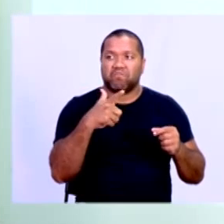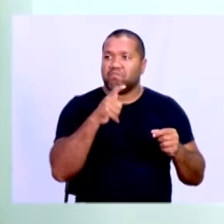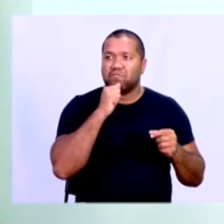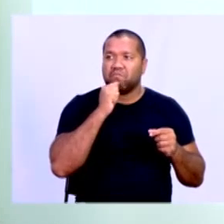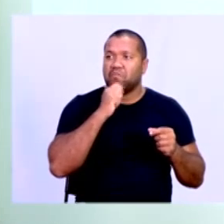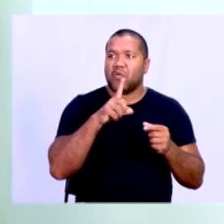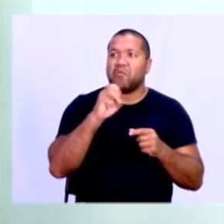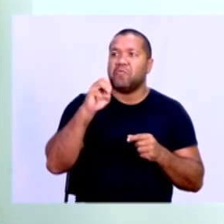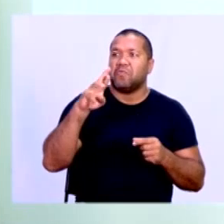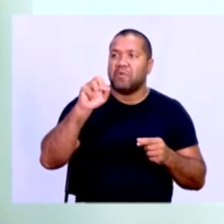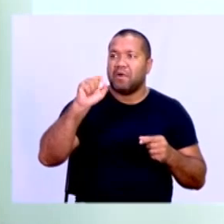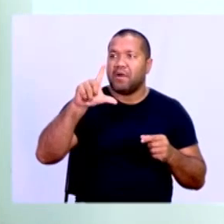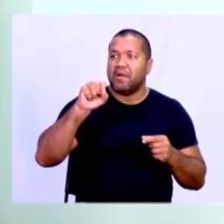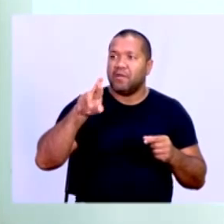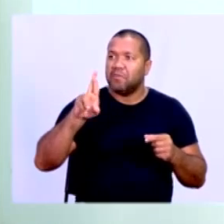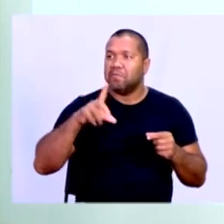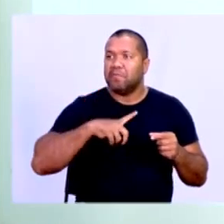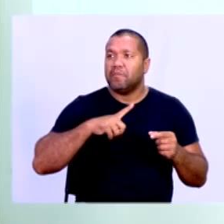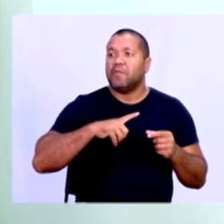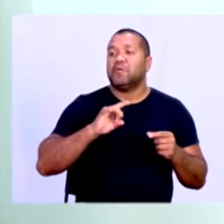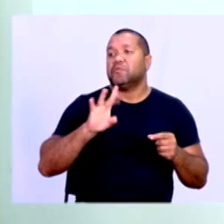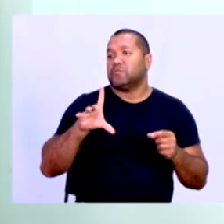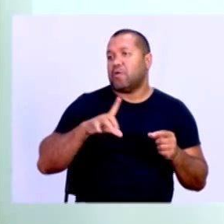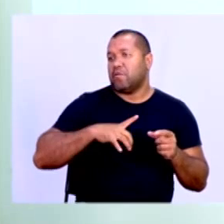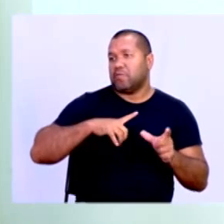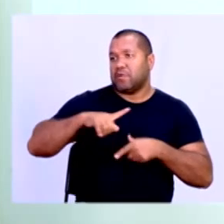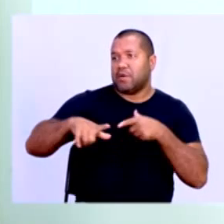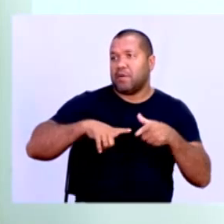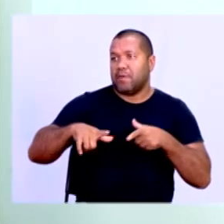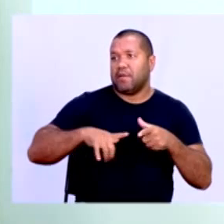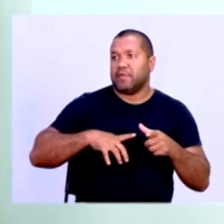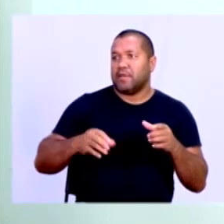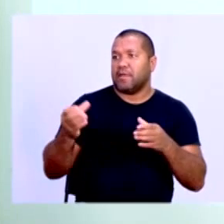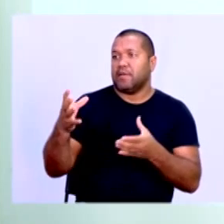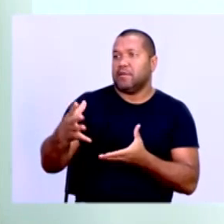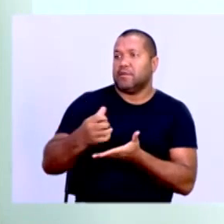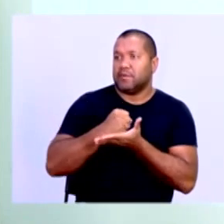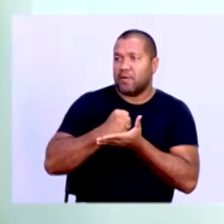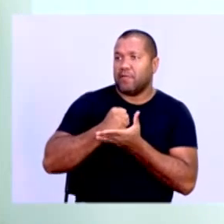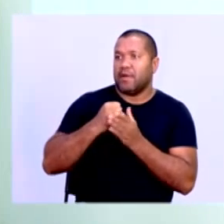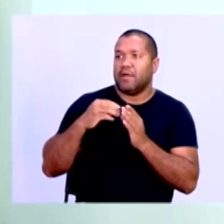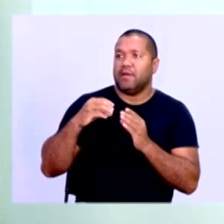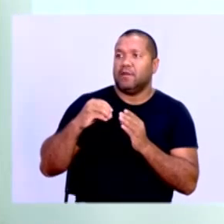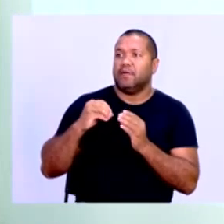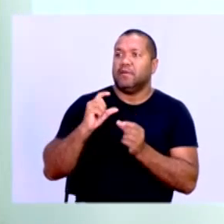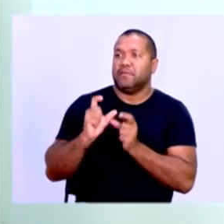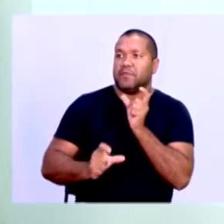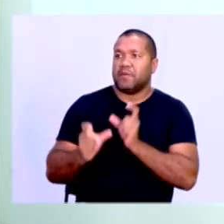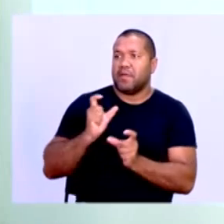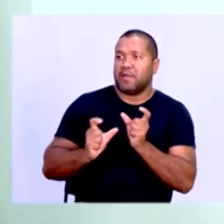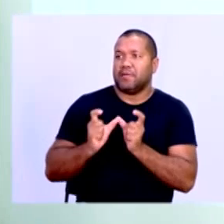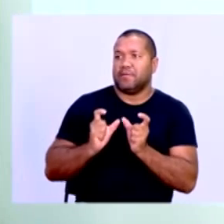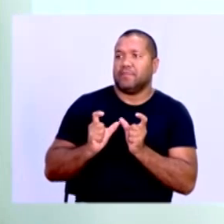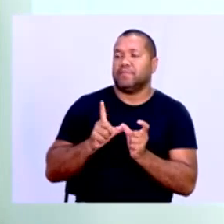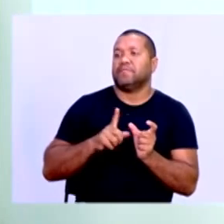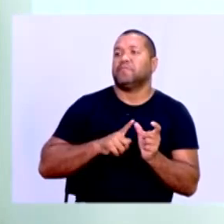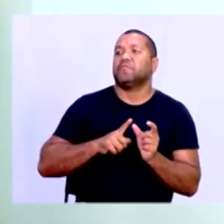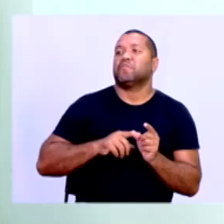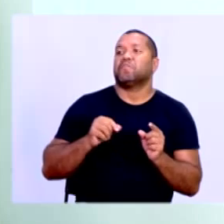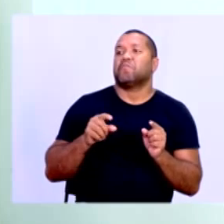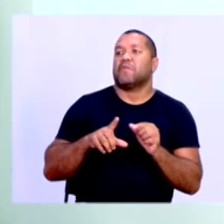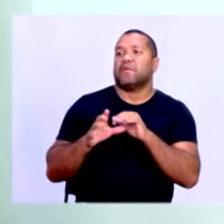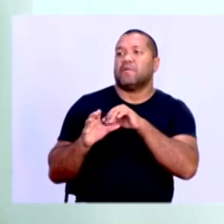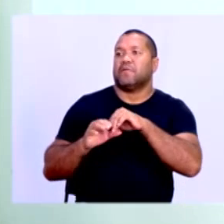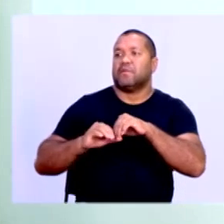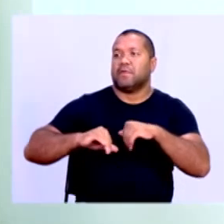única, exclusivamente, ela tem que fazer é a lógica do negócio. Ela tem que armazenar dados também, né? Ela definir, né, minha classe de